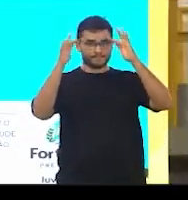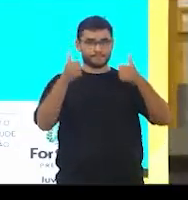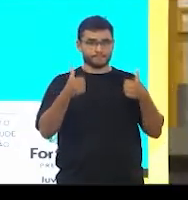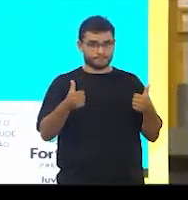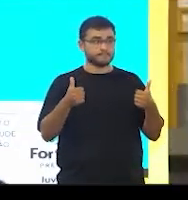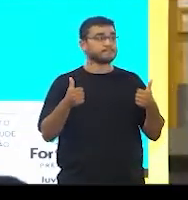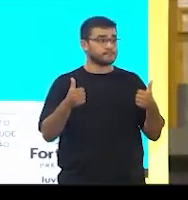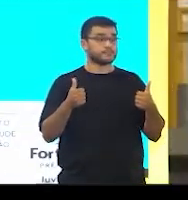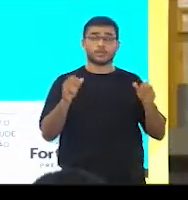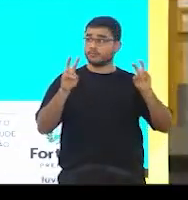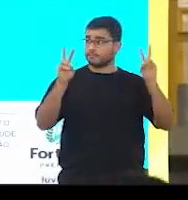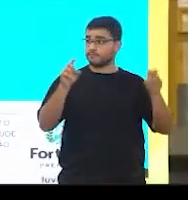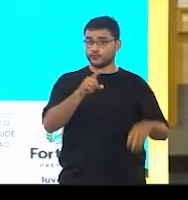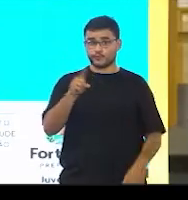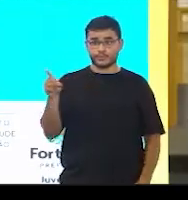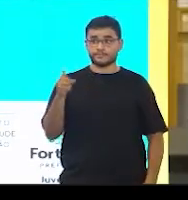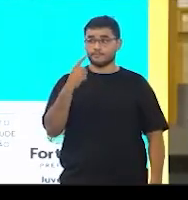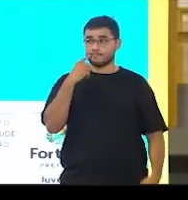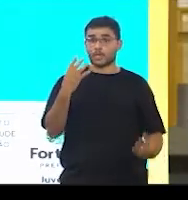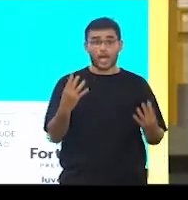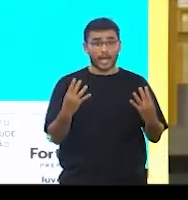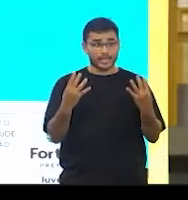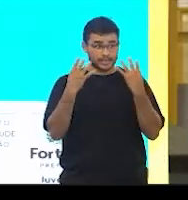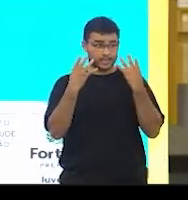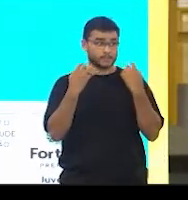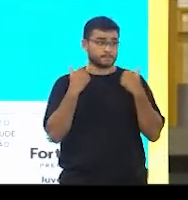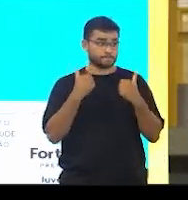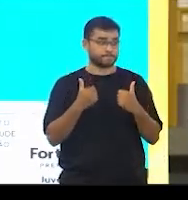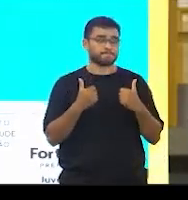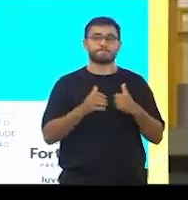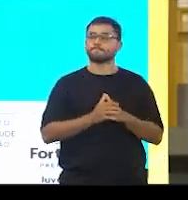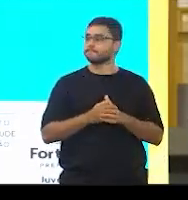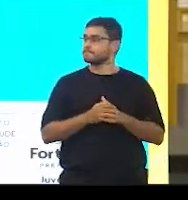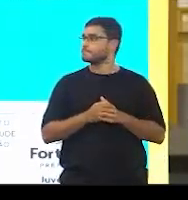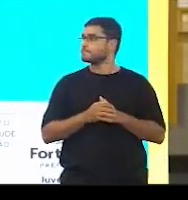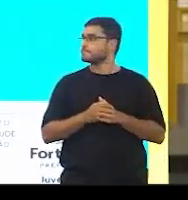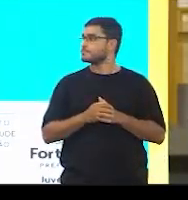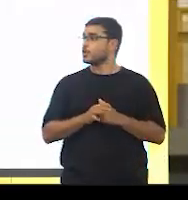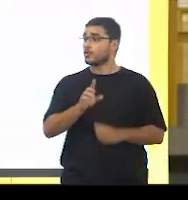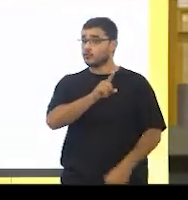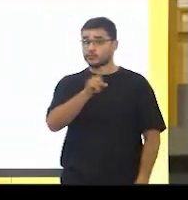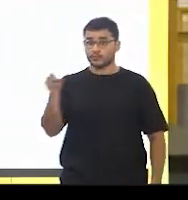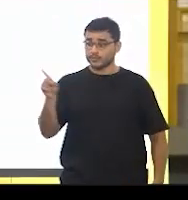atenção total. Show de bola? Estamos combinados? Se